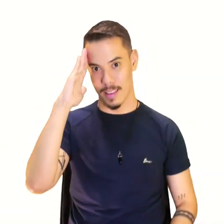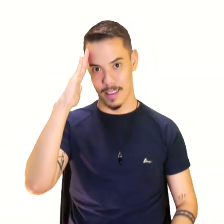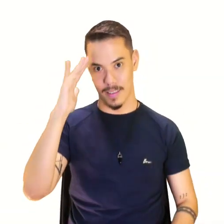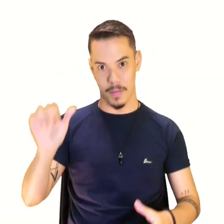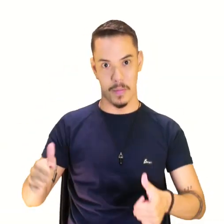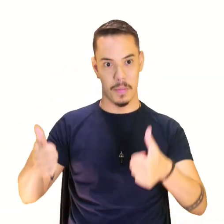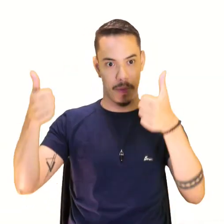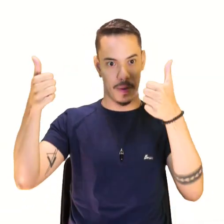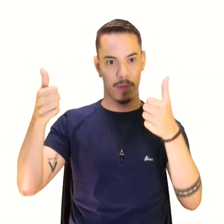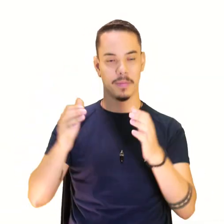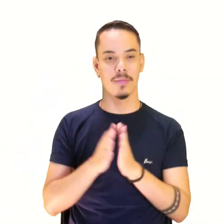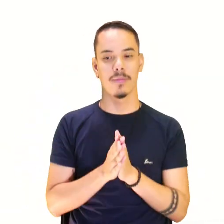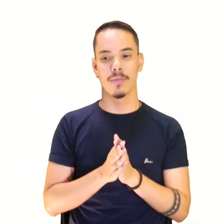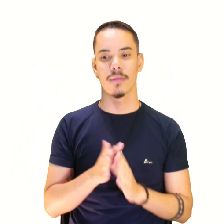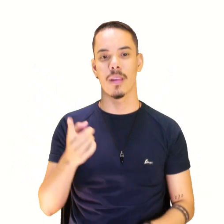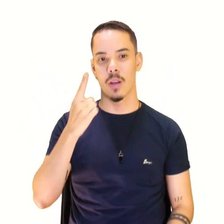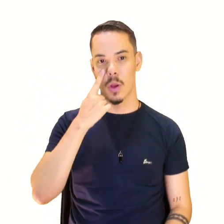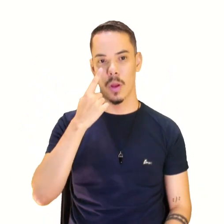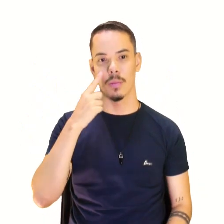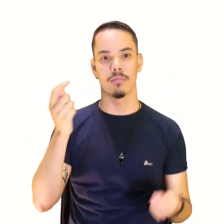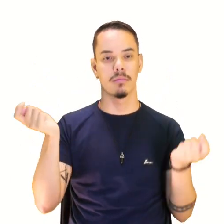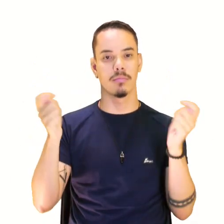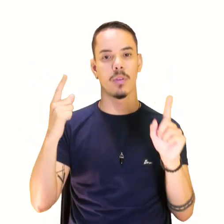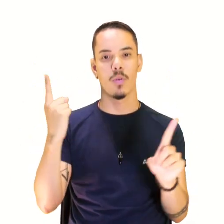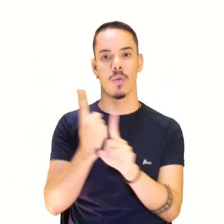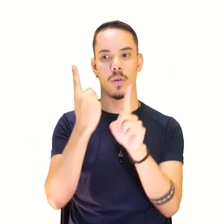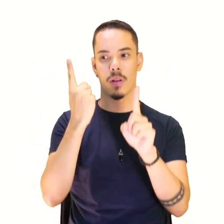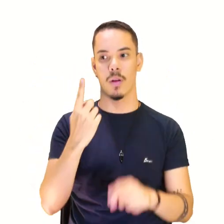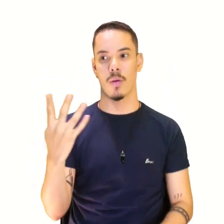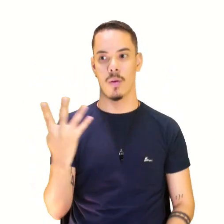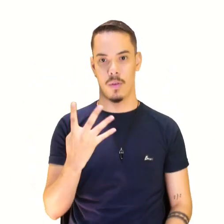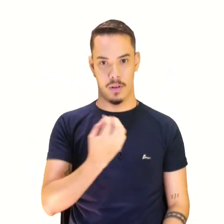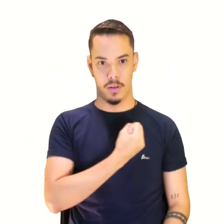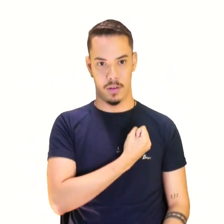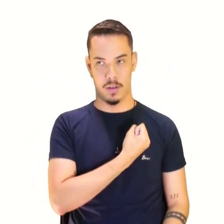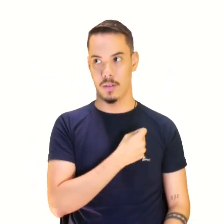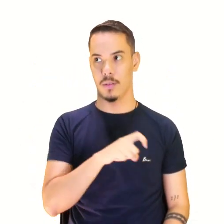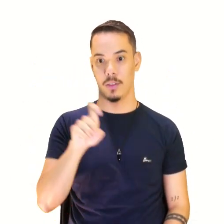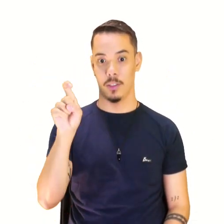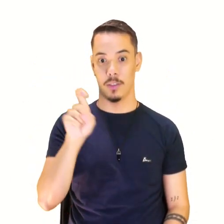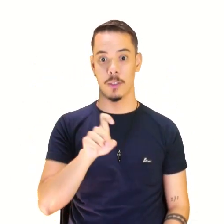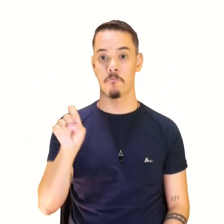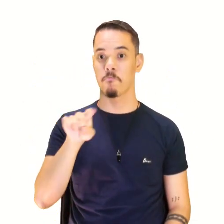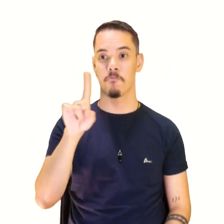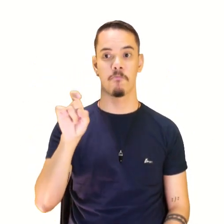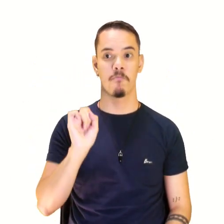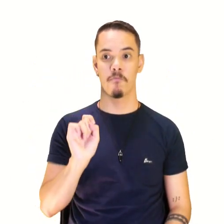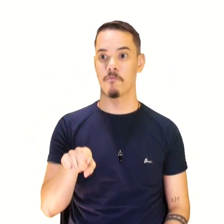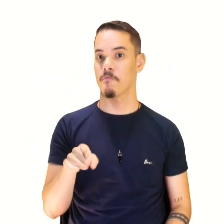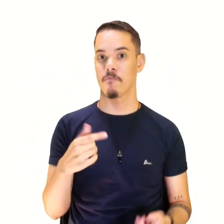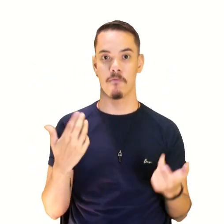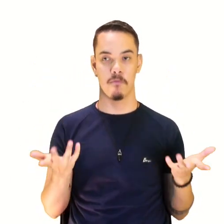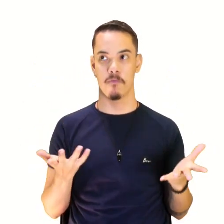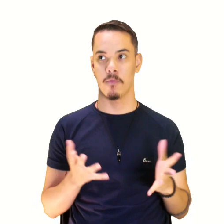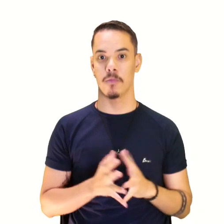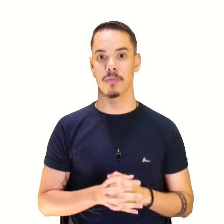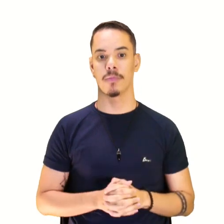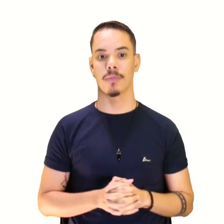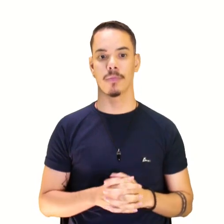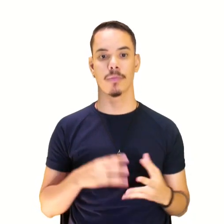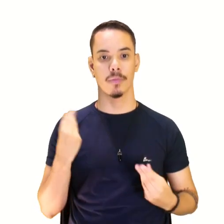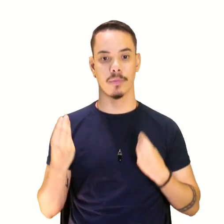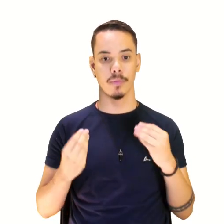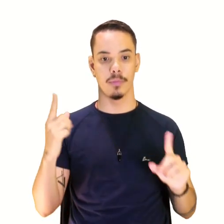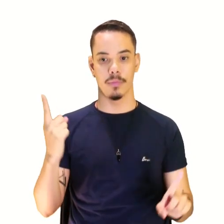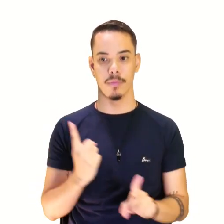isso. Permite encontrar um quarto valor, que é aquele xizinho da questão. Como é que eu vou encontrar